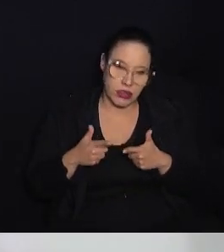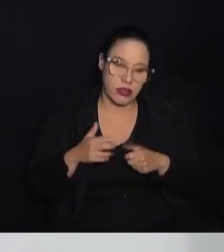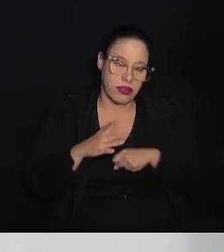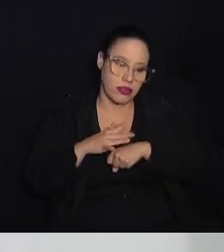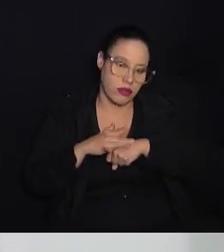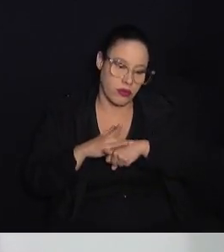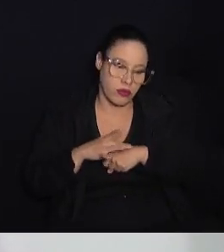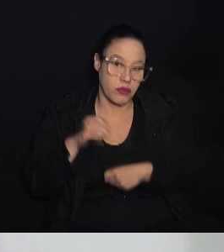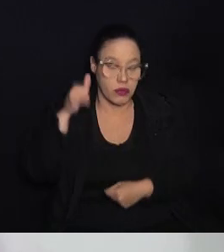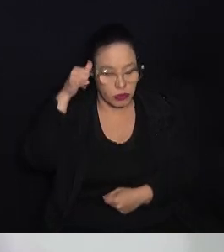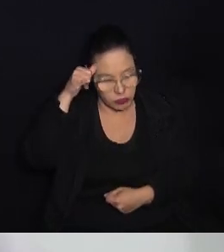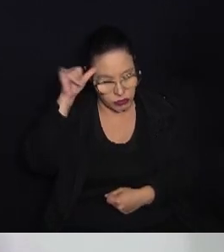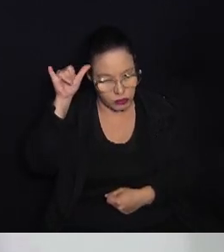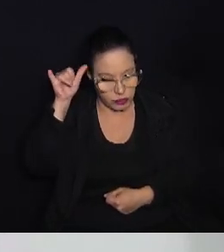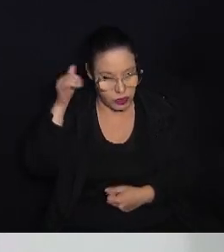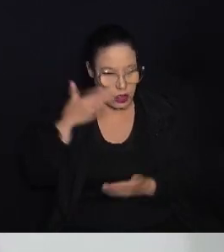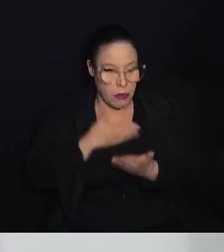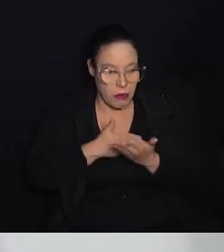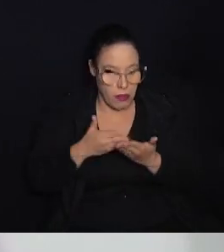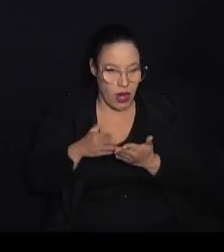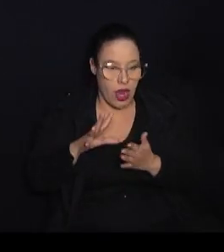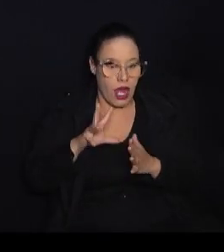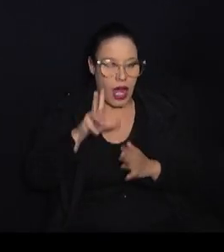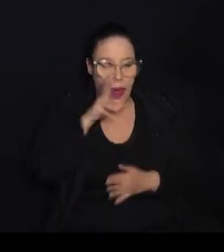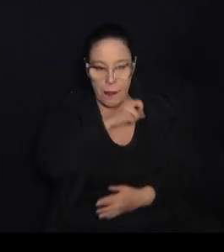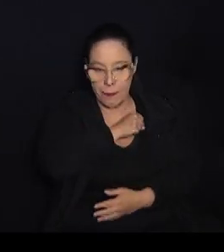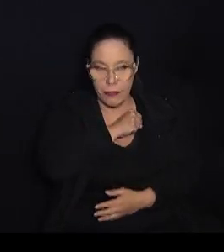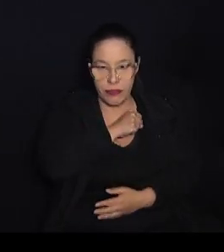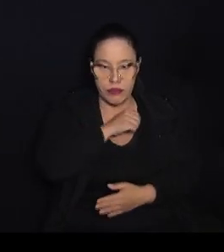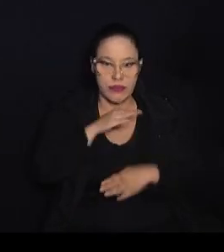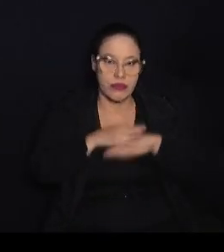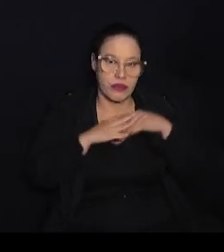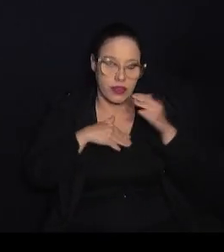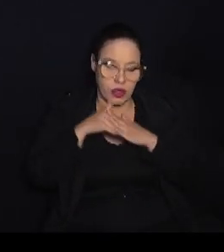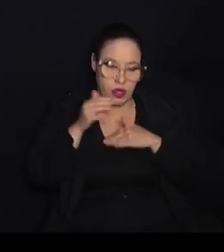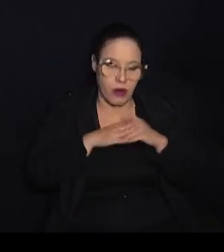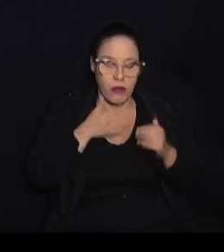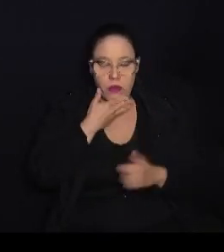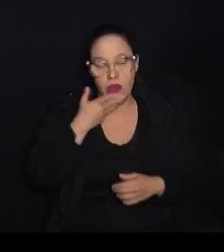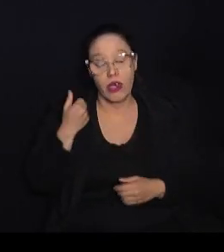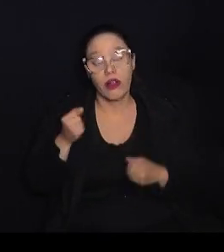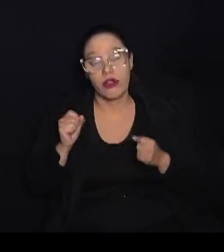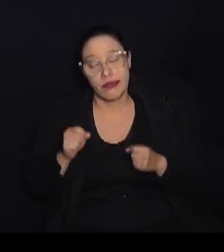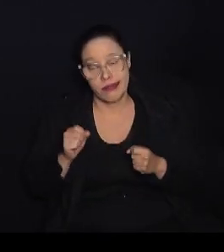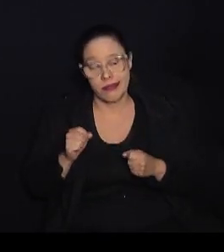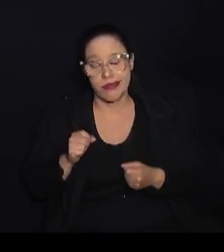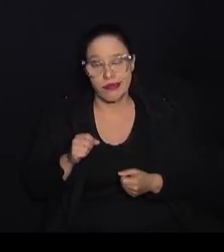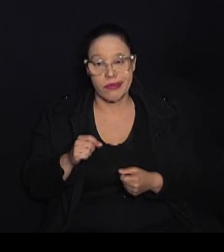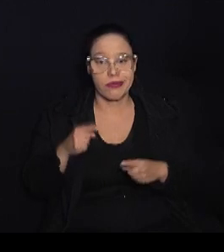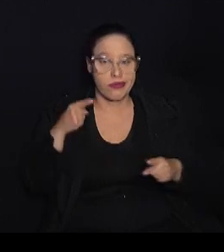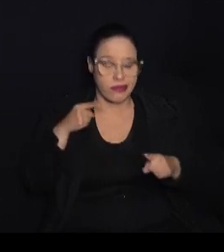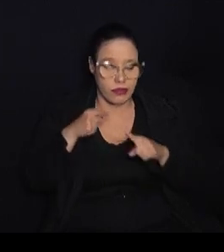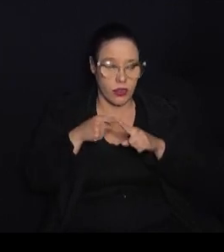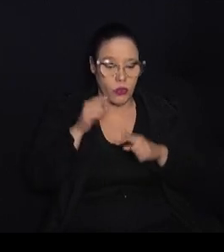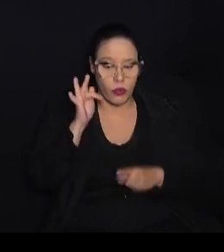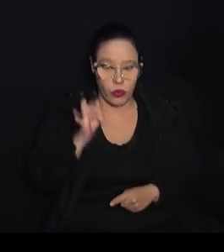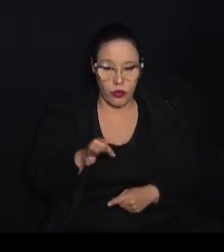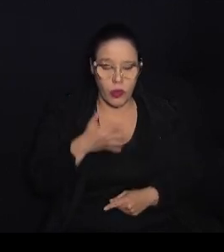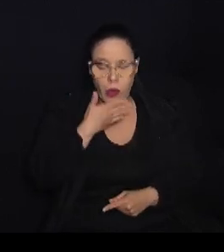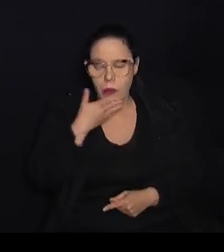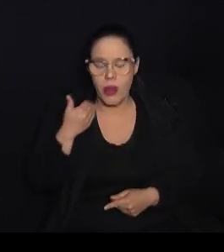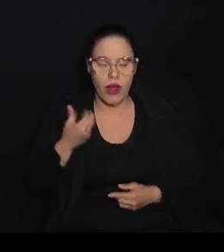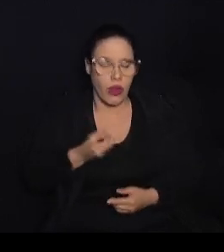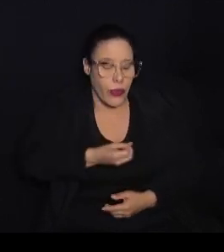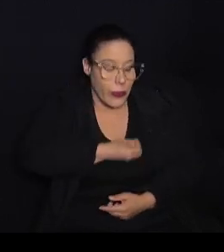E também detectando o diabetes mais precocemente, a gente pode tratar melhor essa condição. O objetivo final